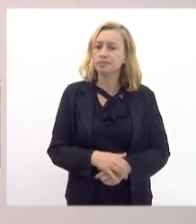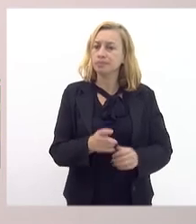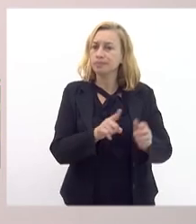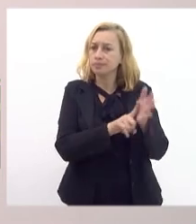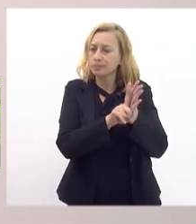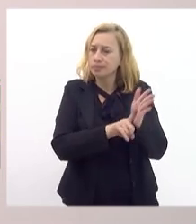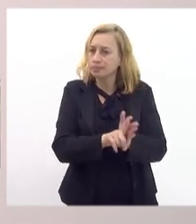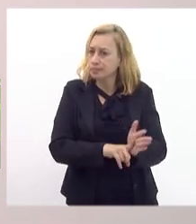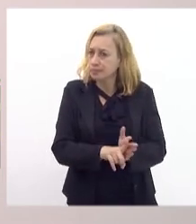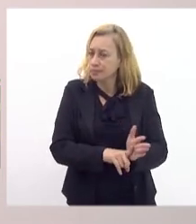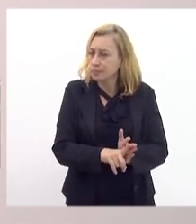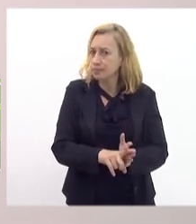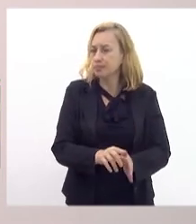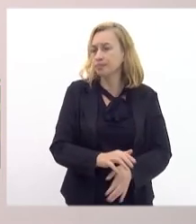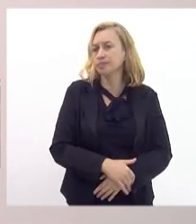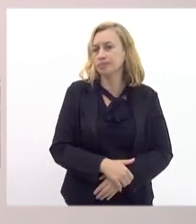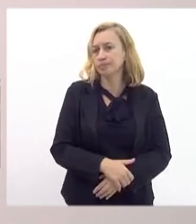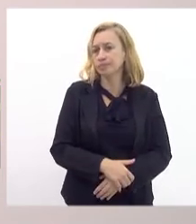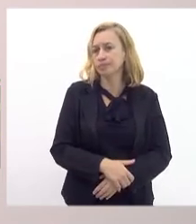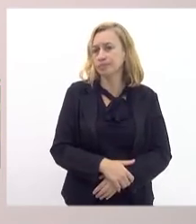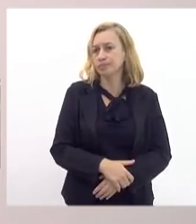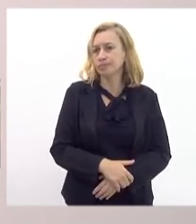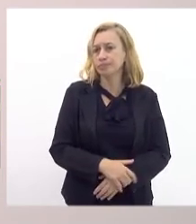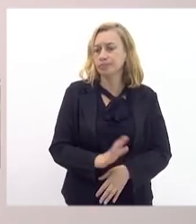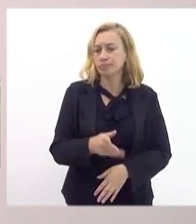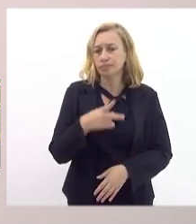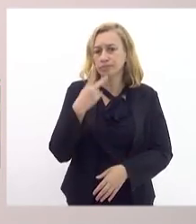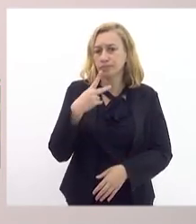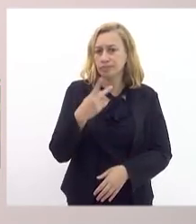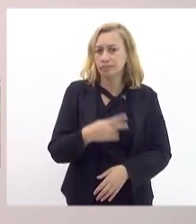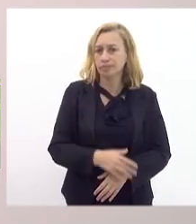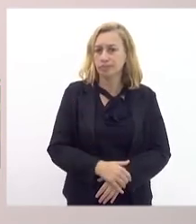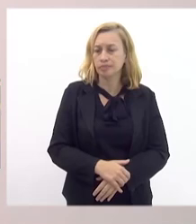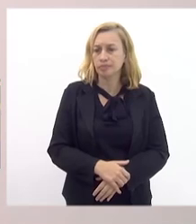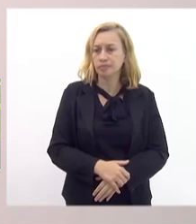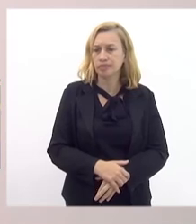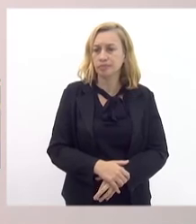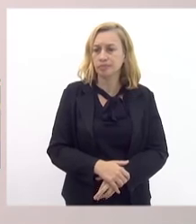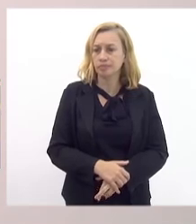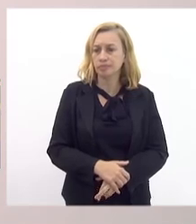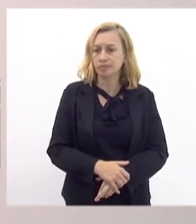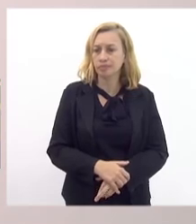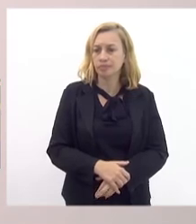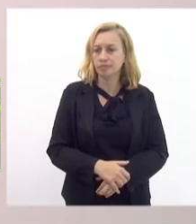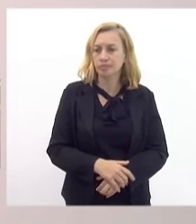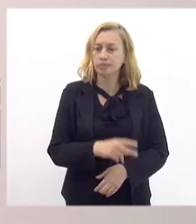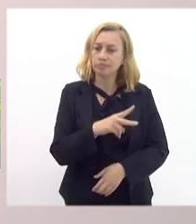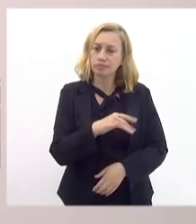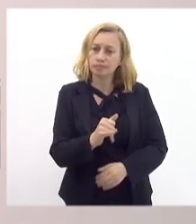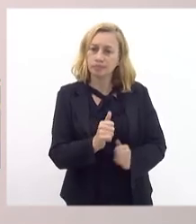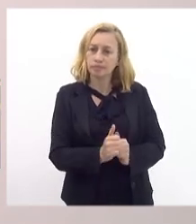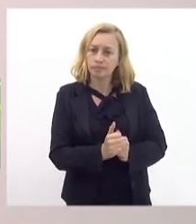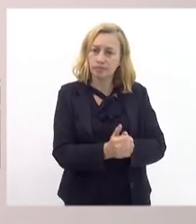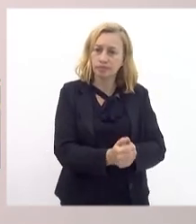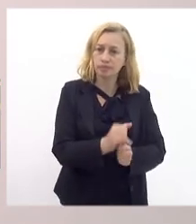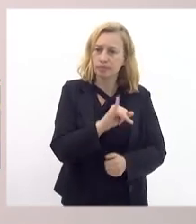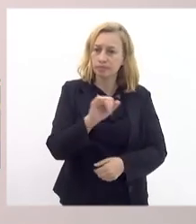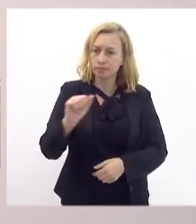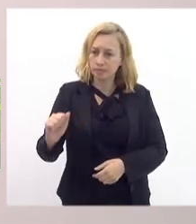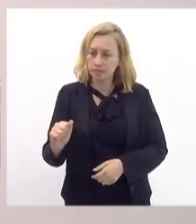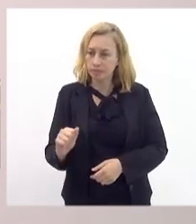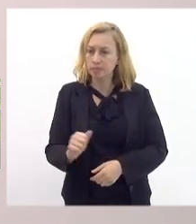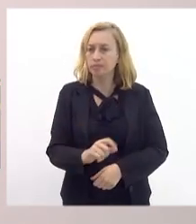análise nem debilidade e fica como como como eu te falei do se ele vai se ele vai seguir o rito do veia